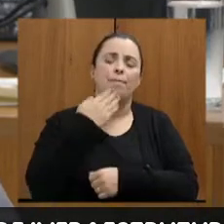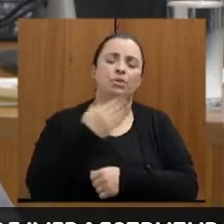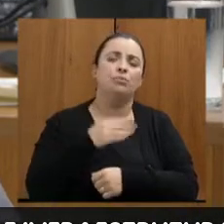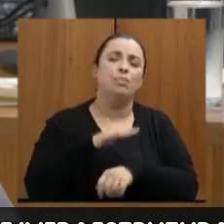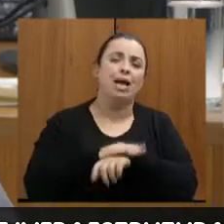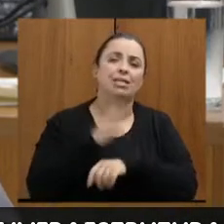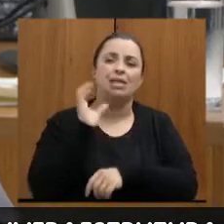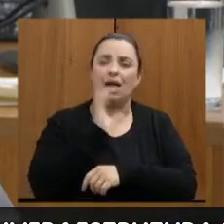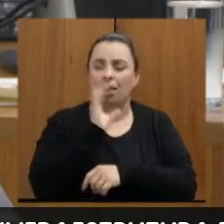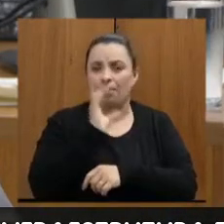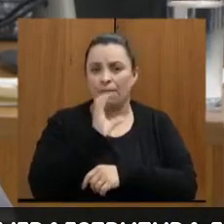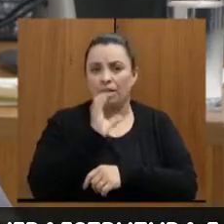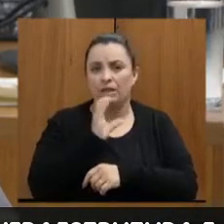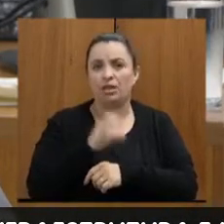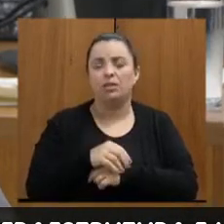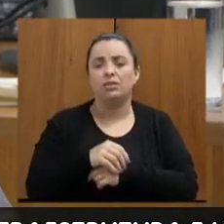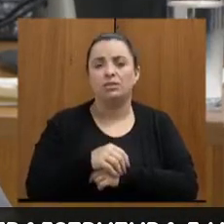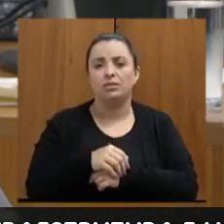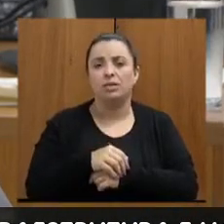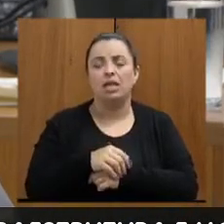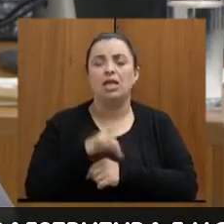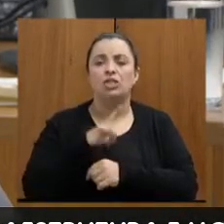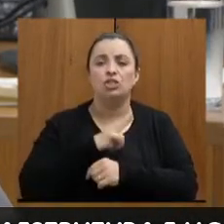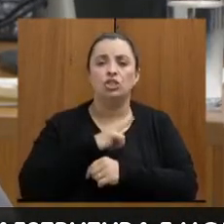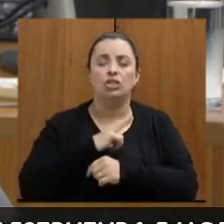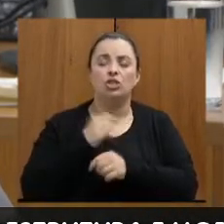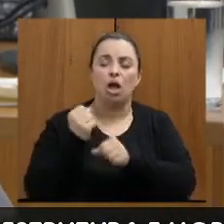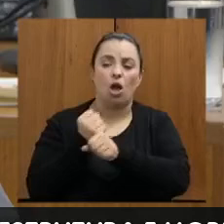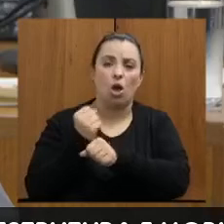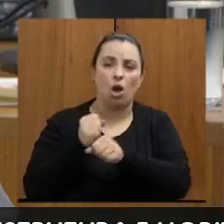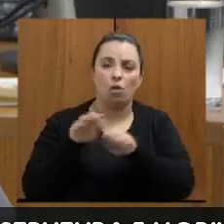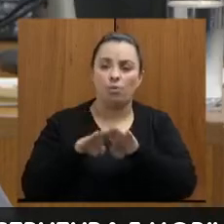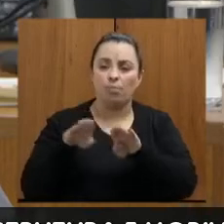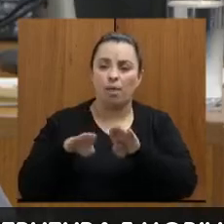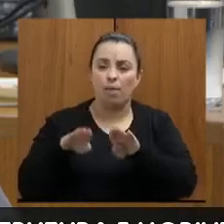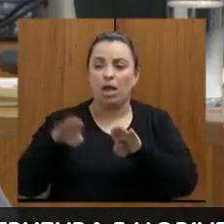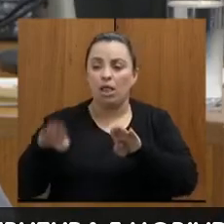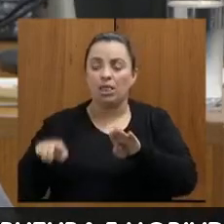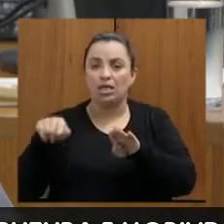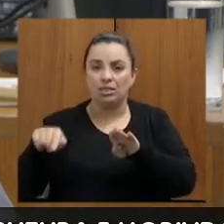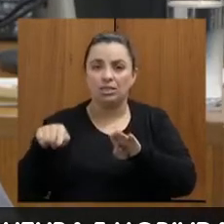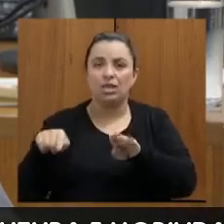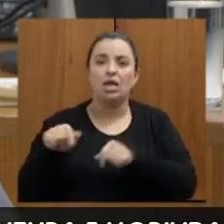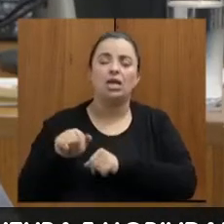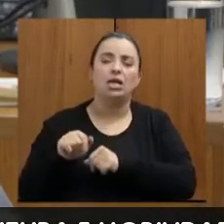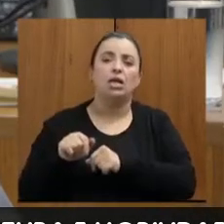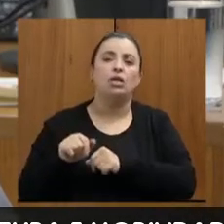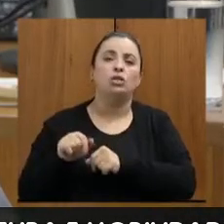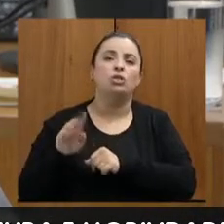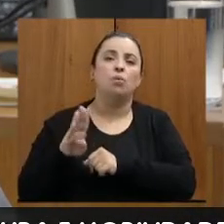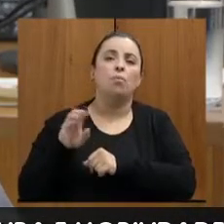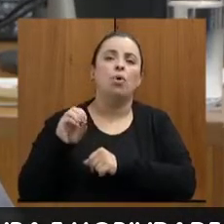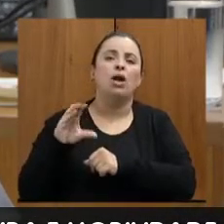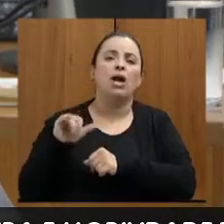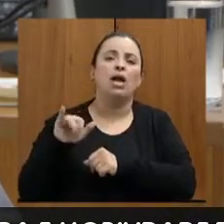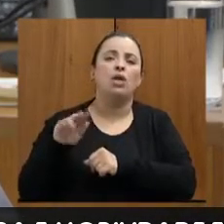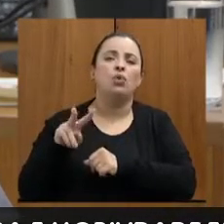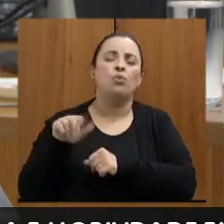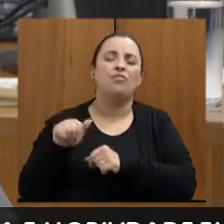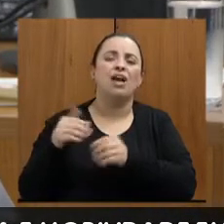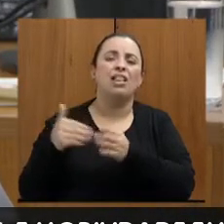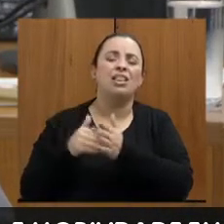né tá fazendo a terceira pista de Bocaiuva até a cidade de Corinto